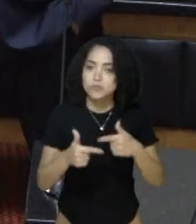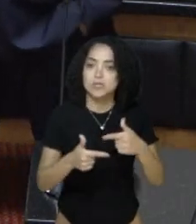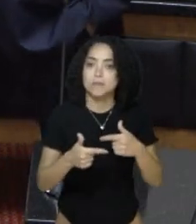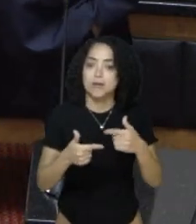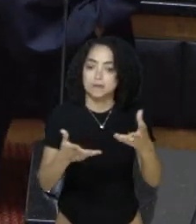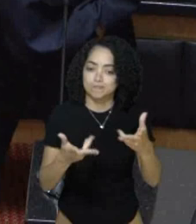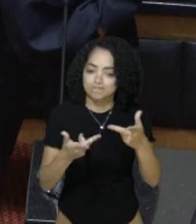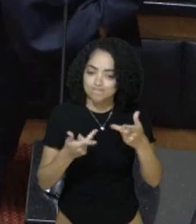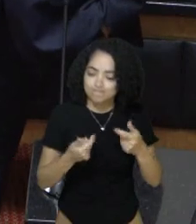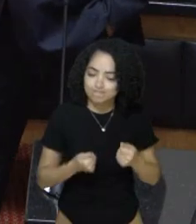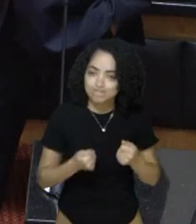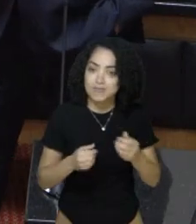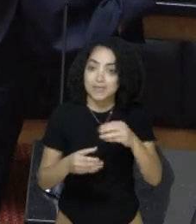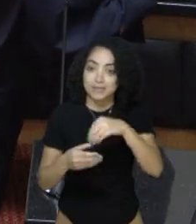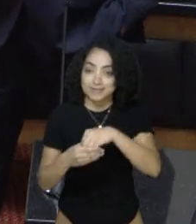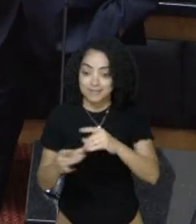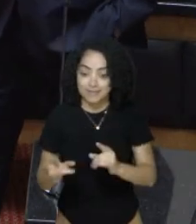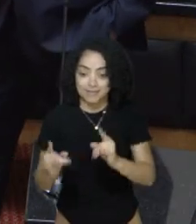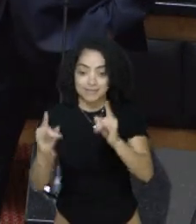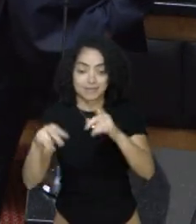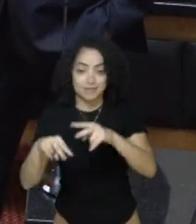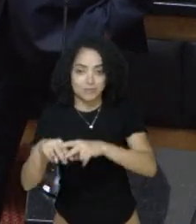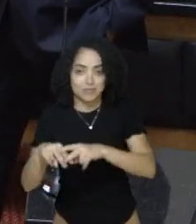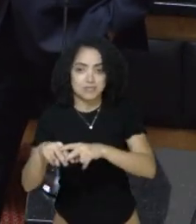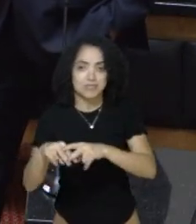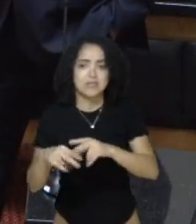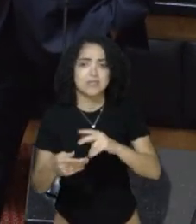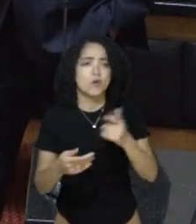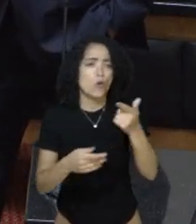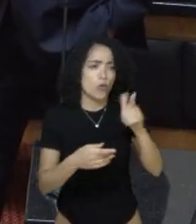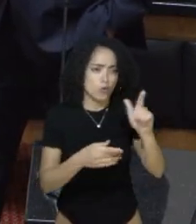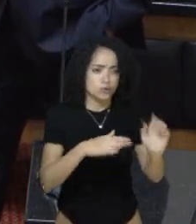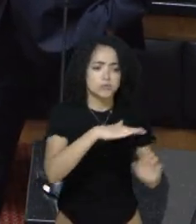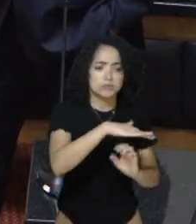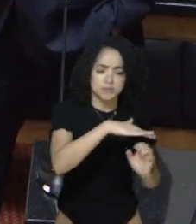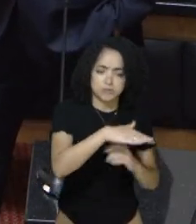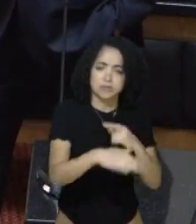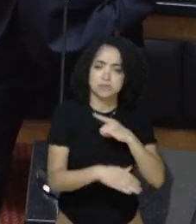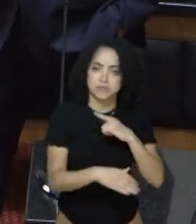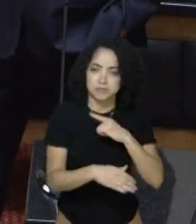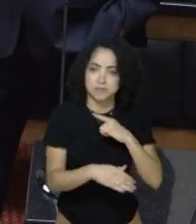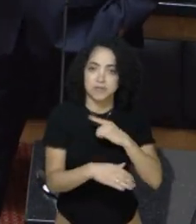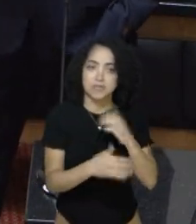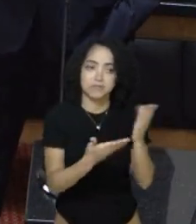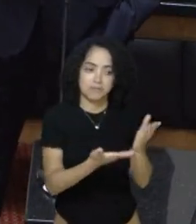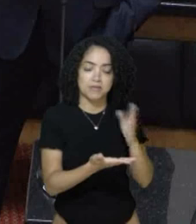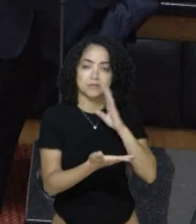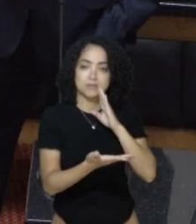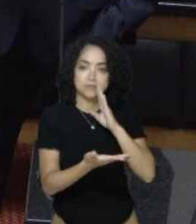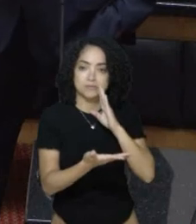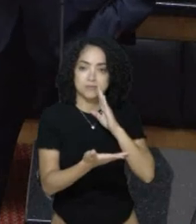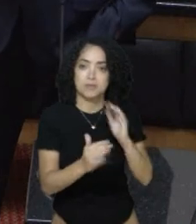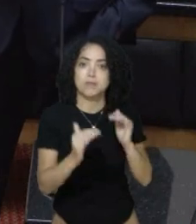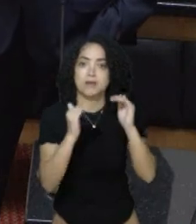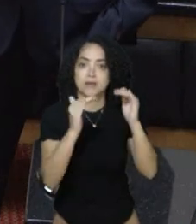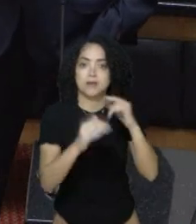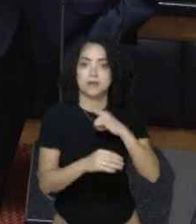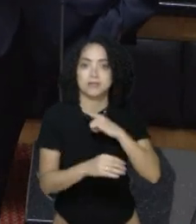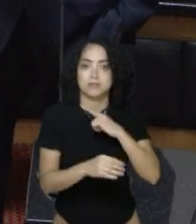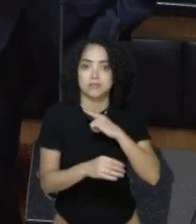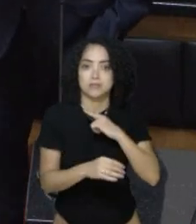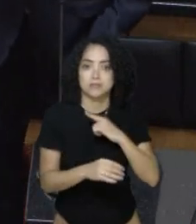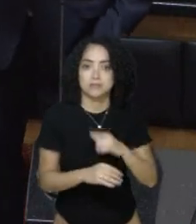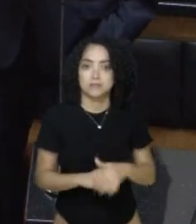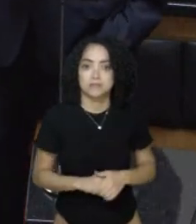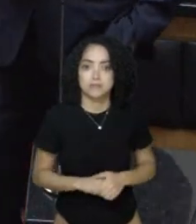fábrica dentro do presídio e tantos outros empresários que também fazem. Mas o Berlanda eu acho que é o maior que tem lá, né, deputado? Lá